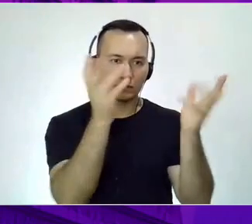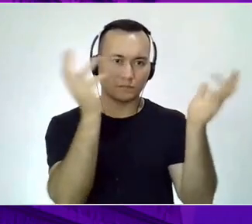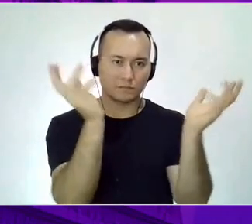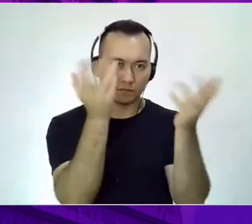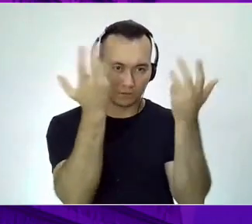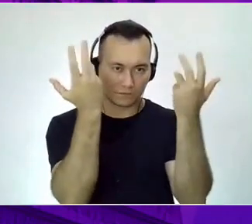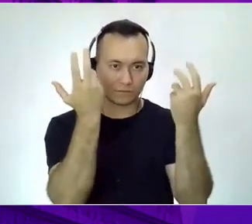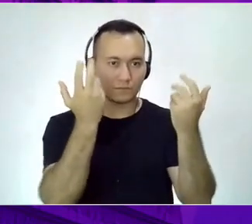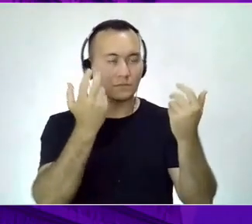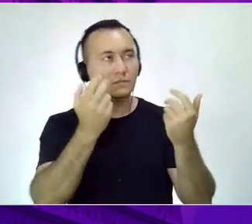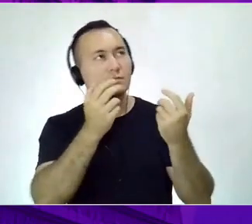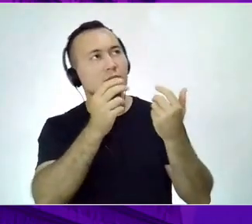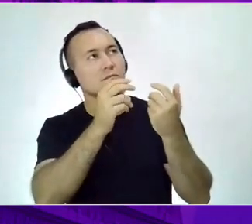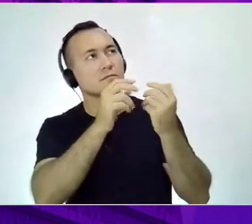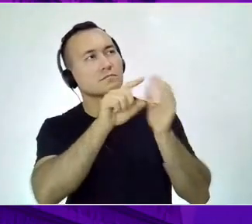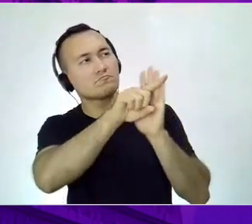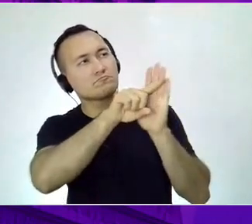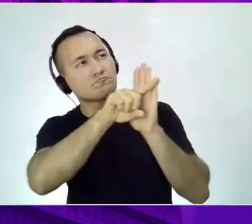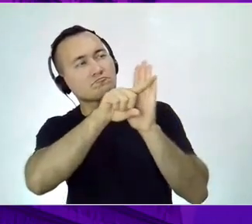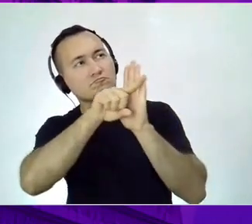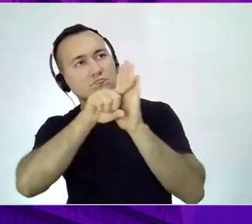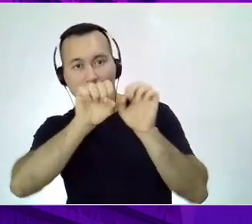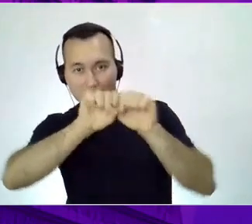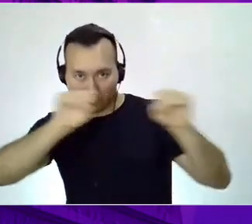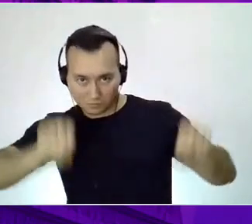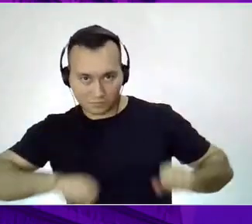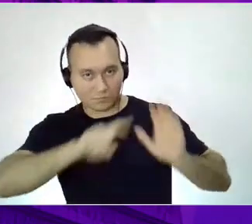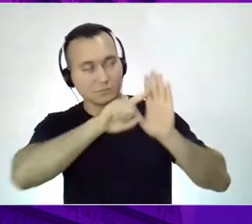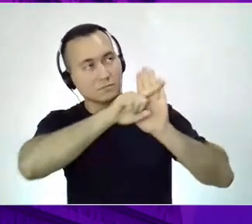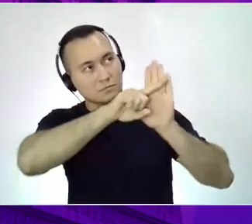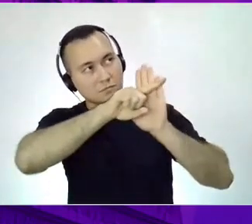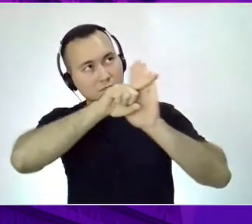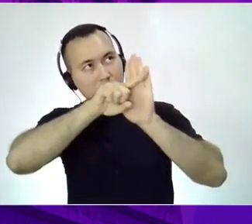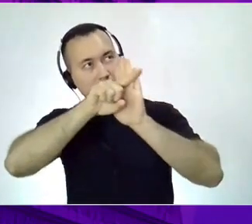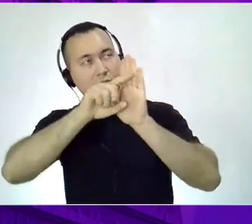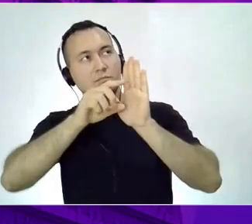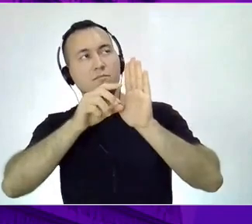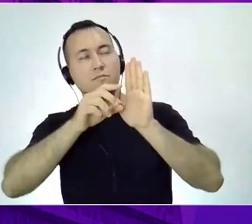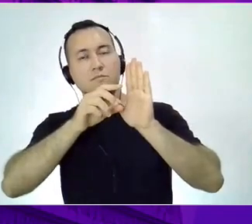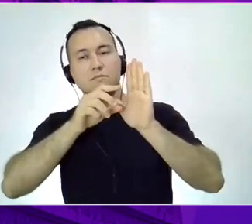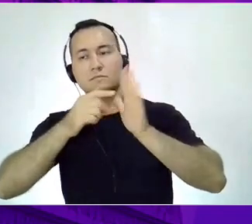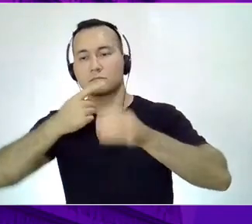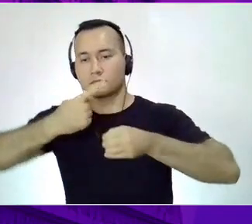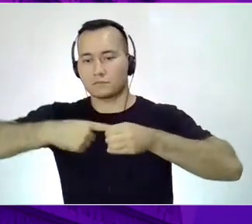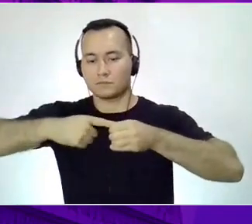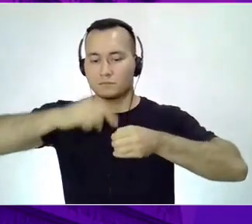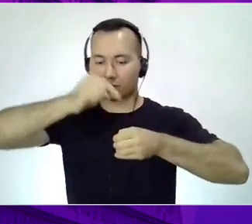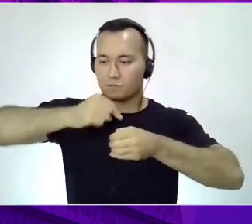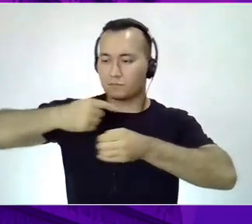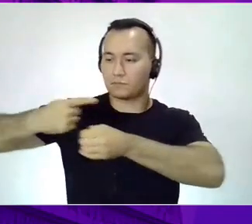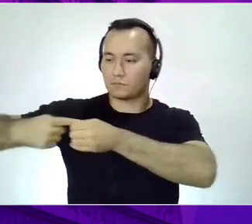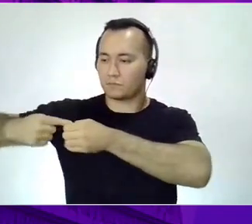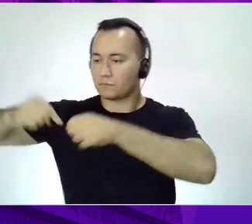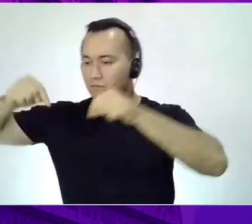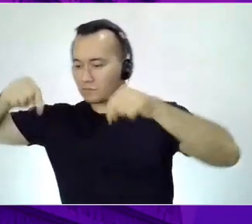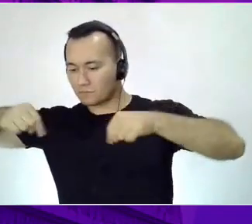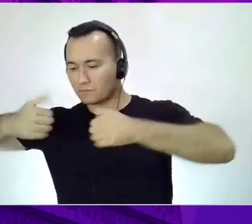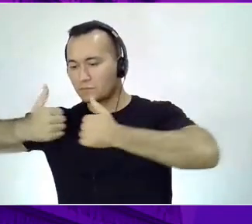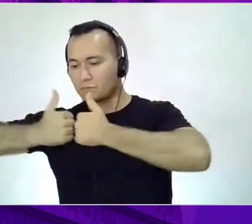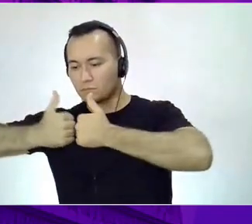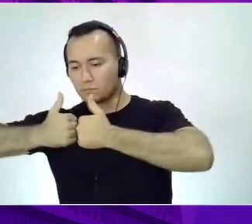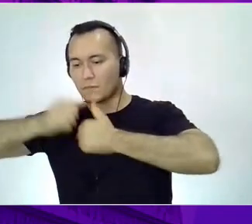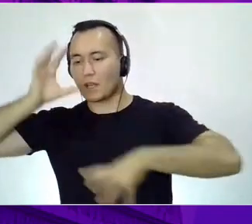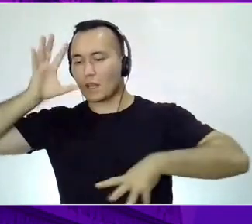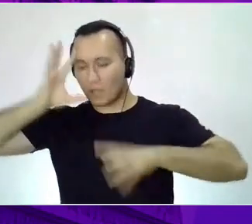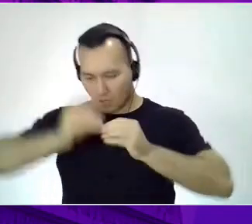próximas e que têm condições climáticas semelhantes, a previsão para ambas deve ser parecida.